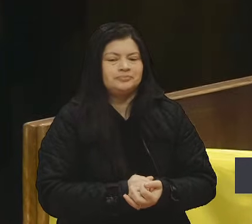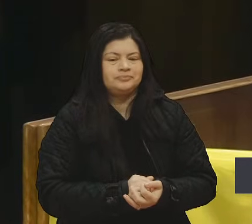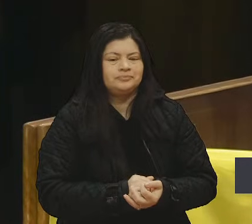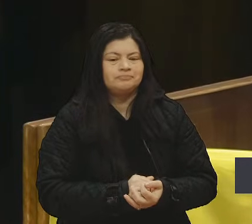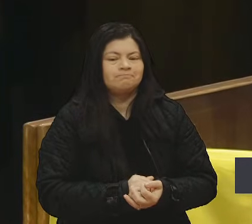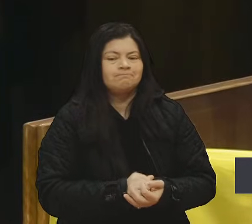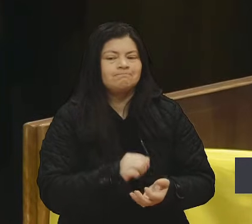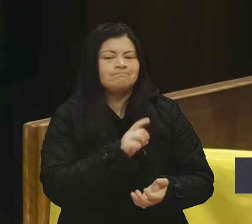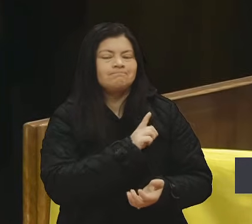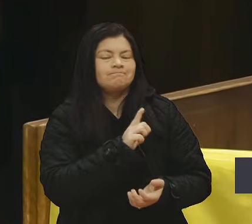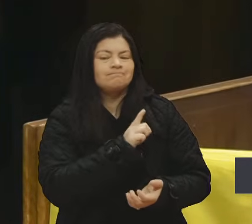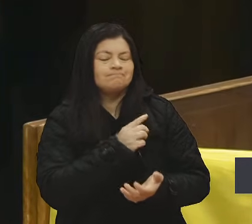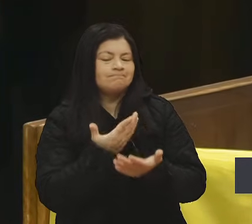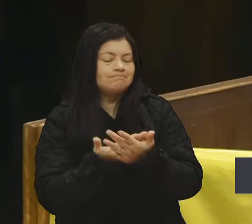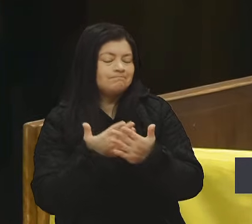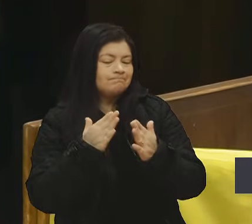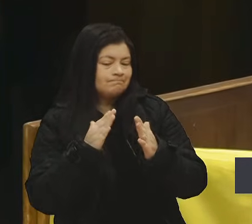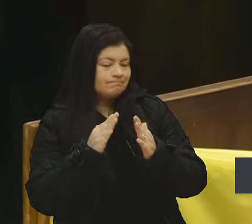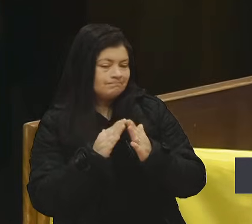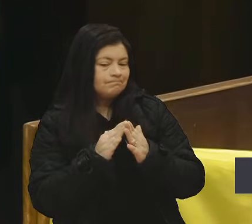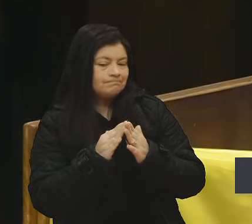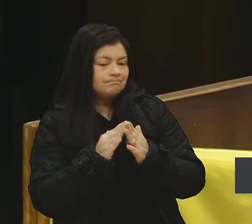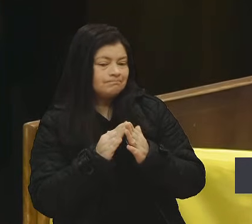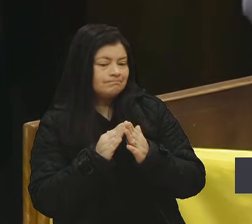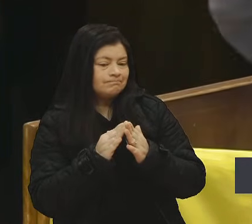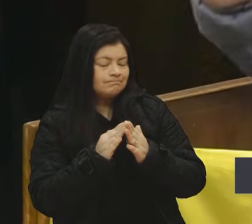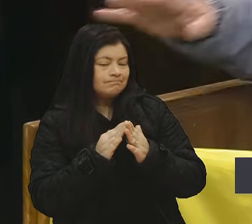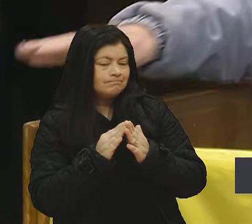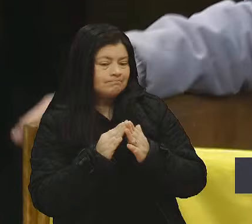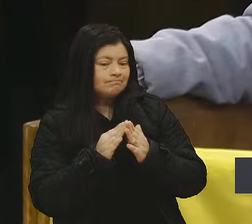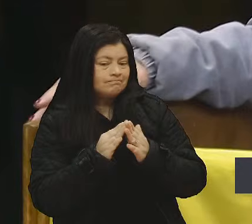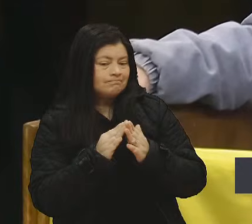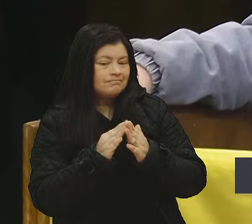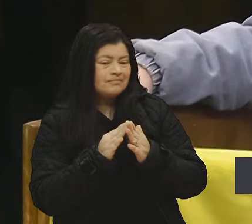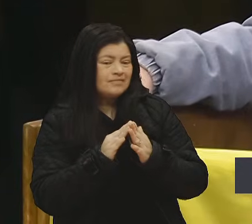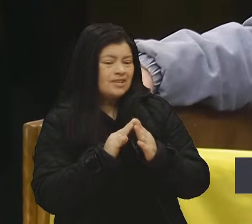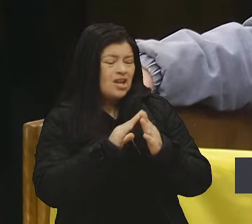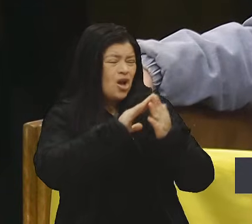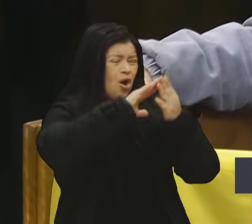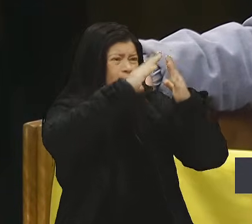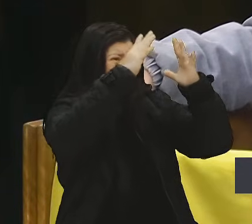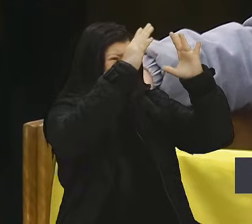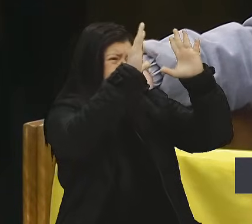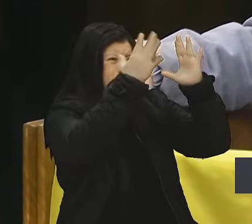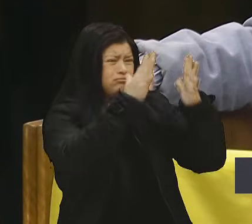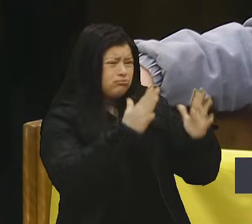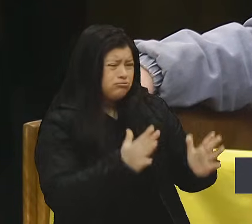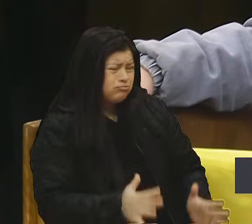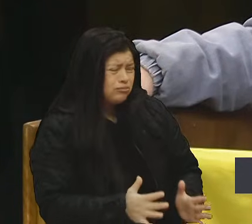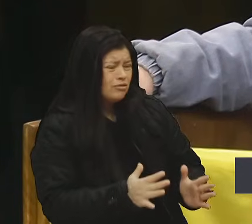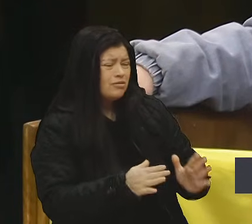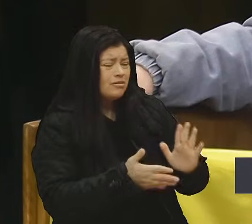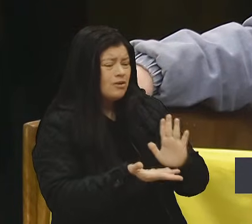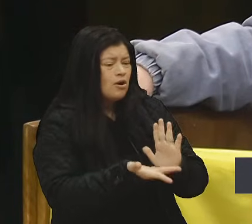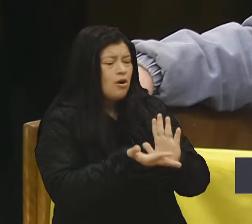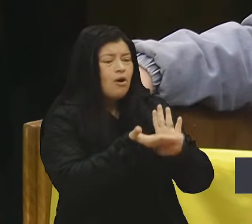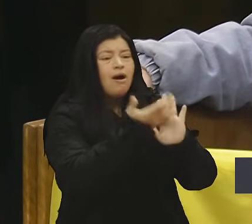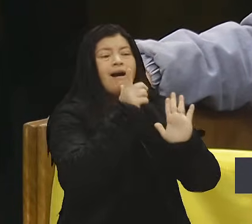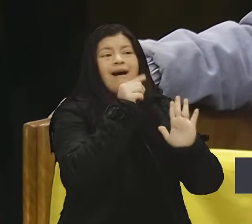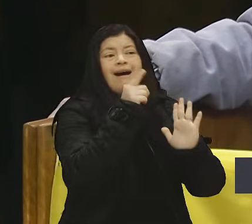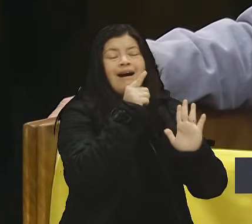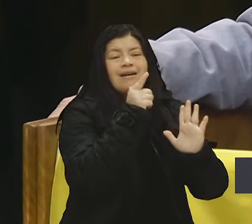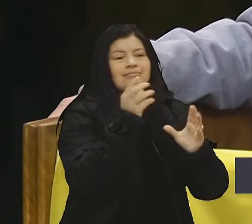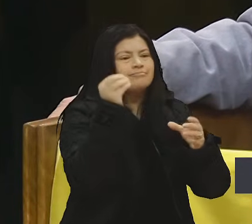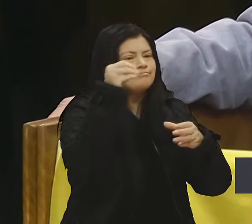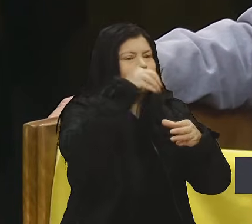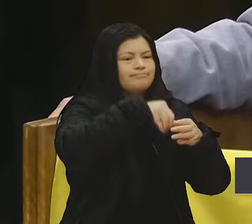temos escolas que foram totalmente devastadas na enchente, nenhuma está dentro.